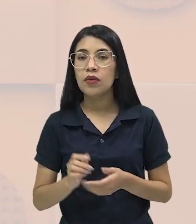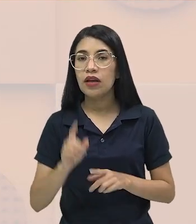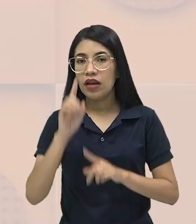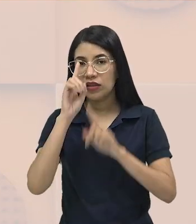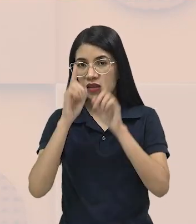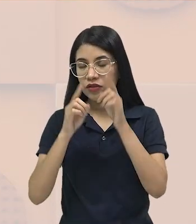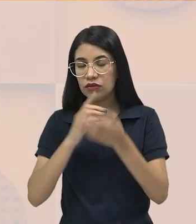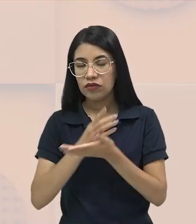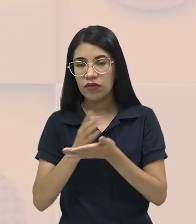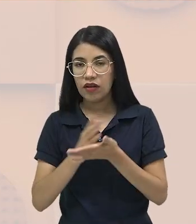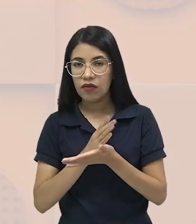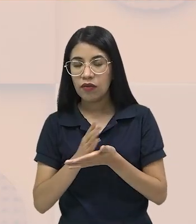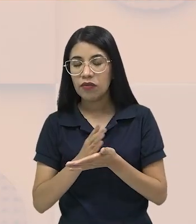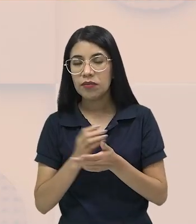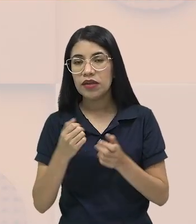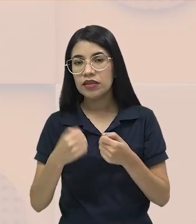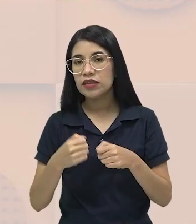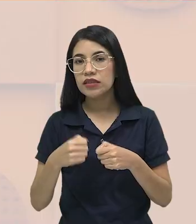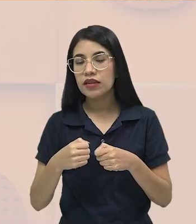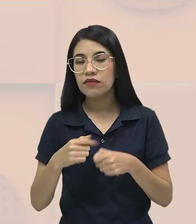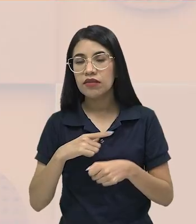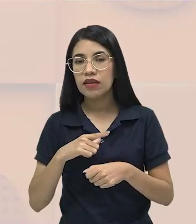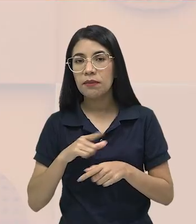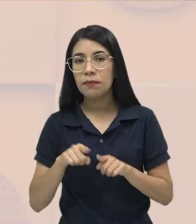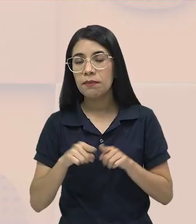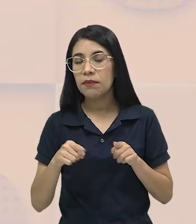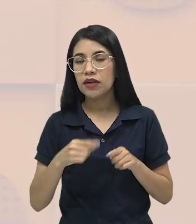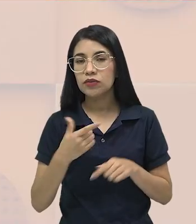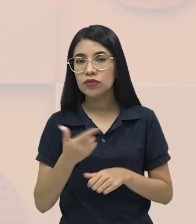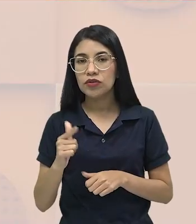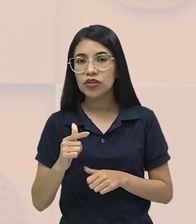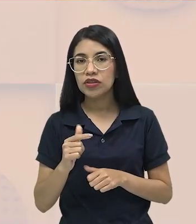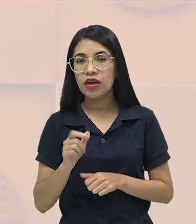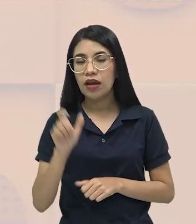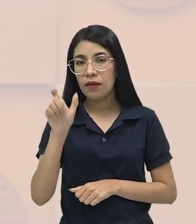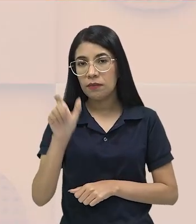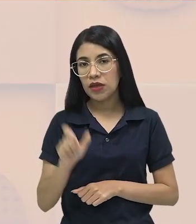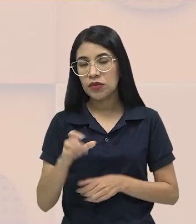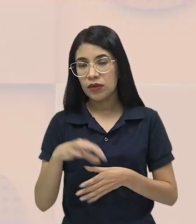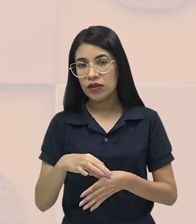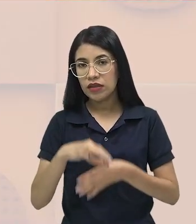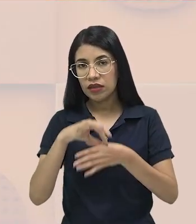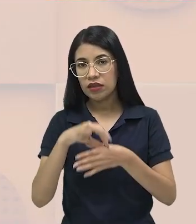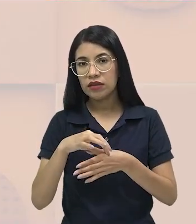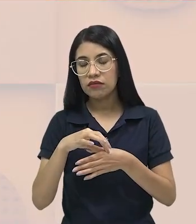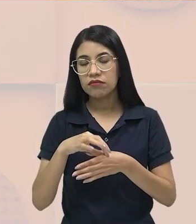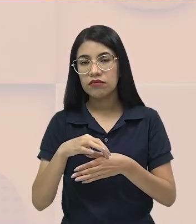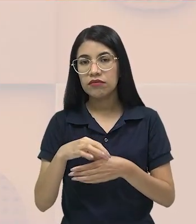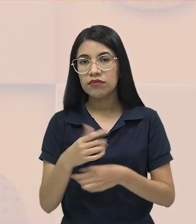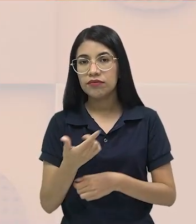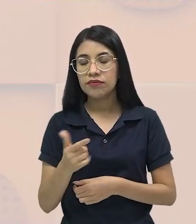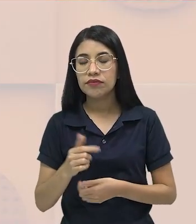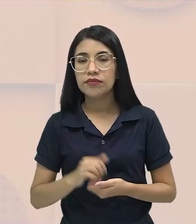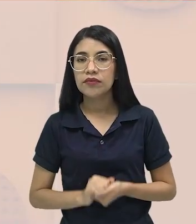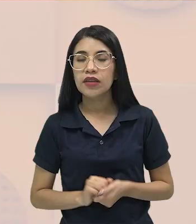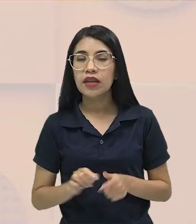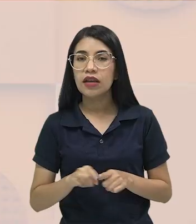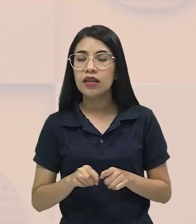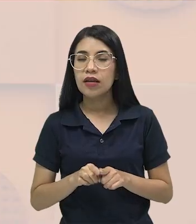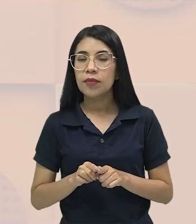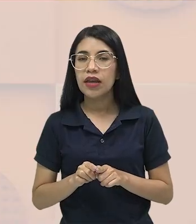decisões precisavam ser tomadas e o governante não estava presente. Além do mais, aquele